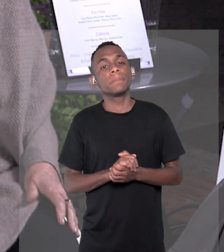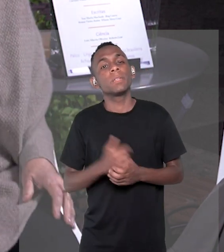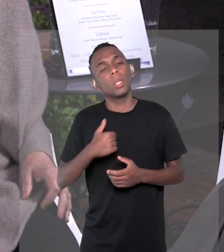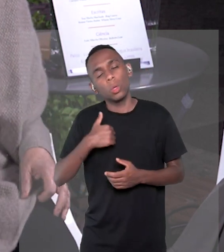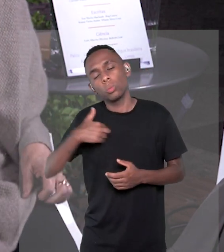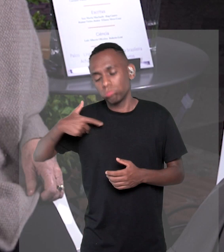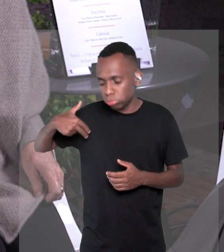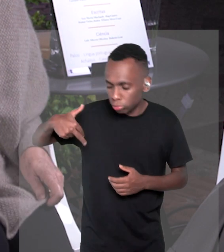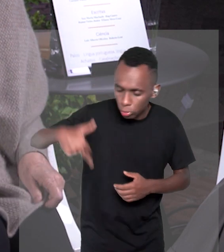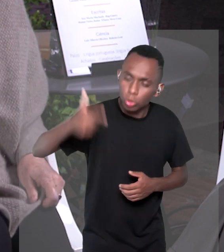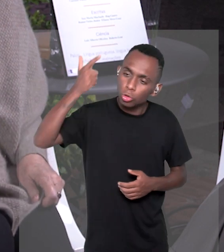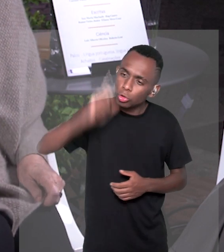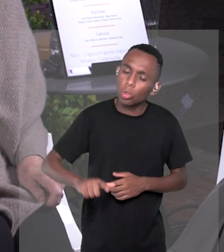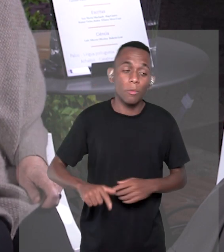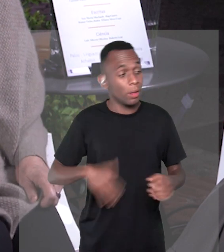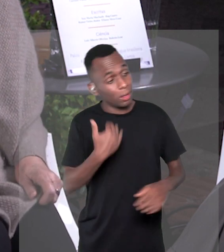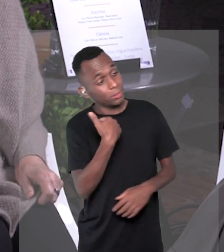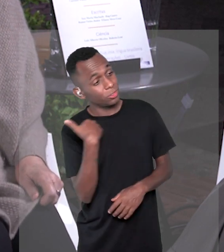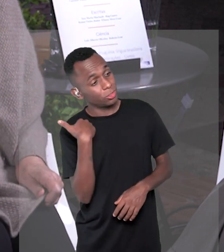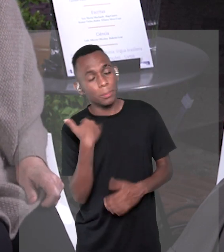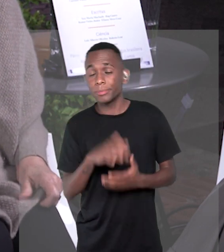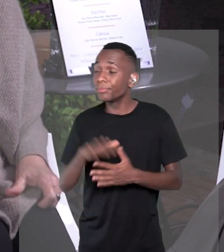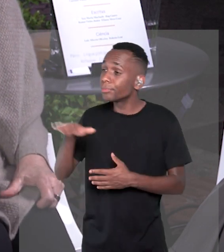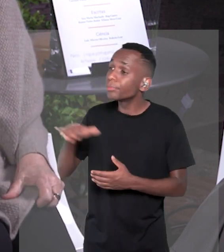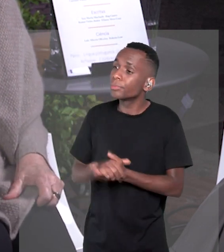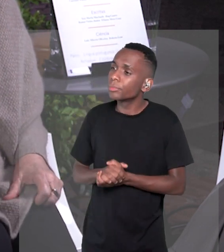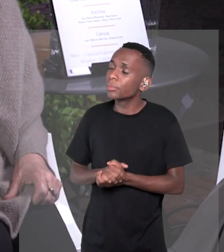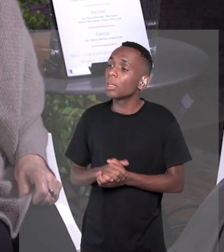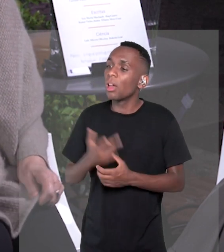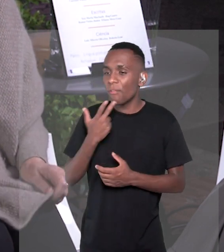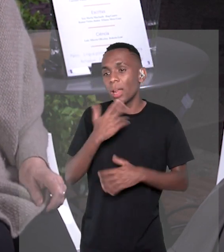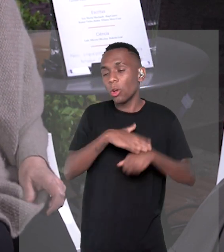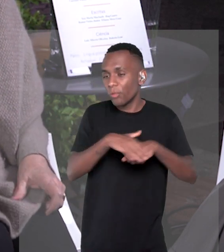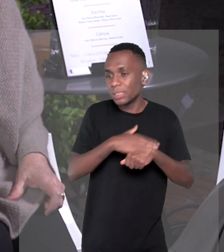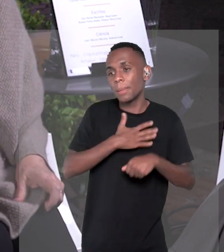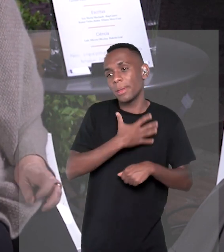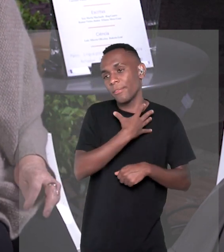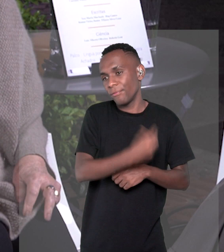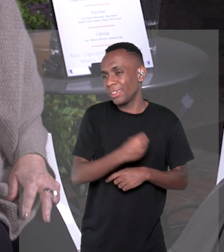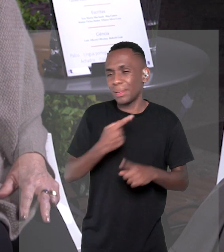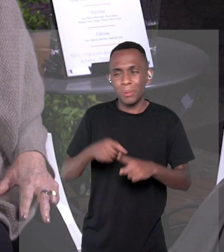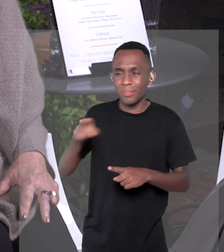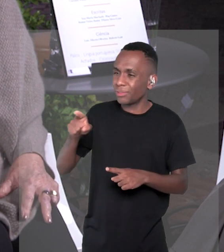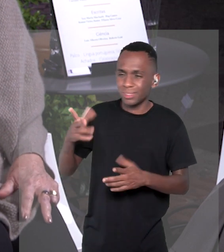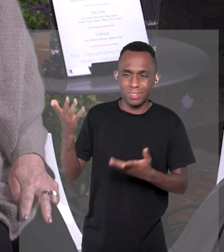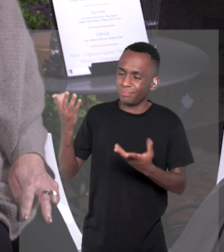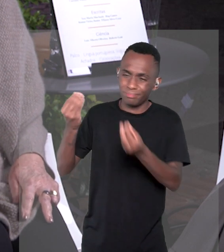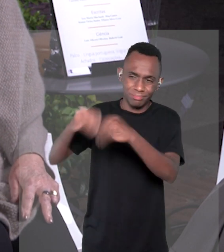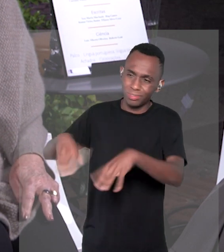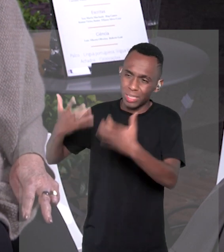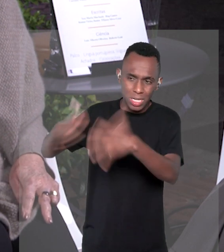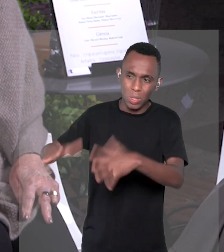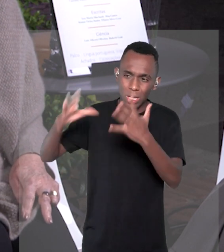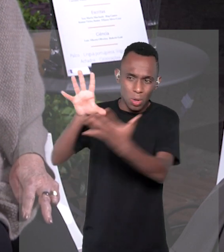Aí a mulher, não, fala com ela para arrumar outra. Quando foi uma semana atrás, algum tempo atrás,